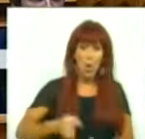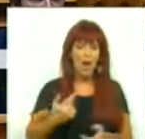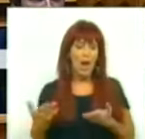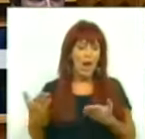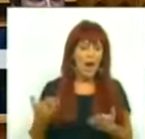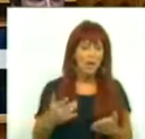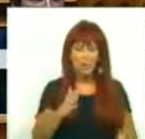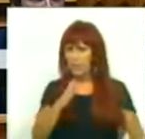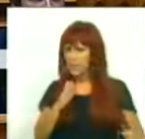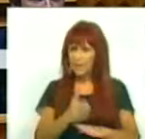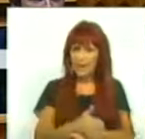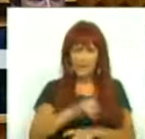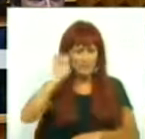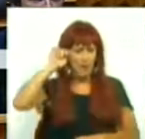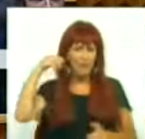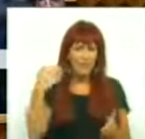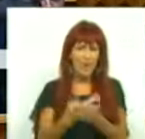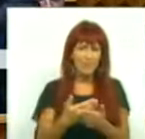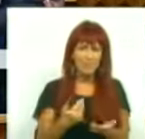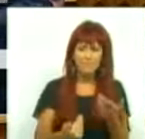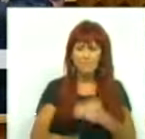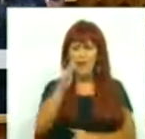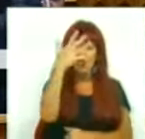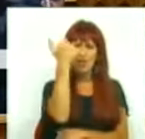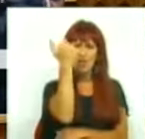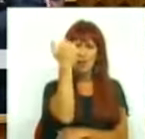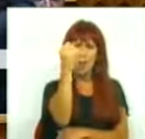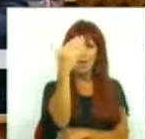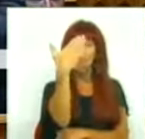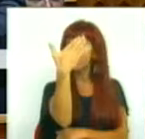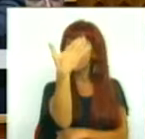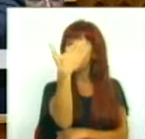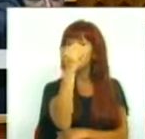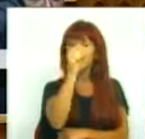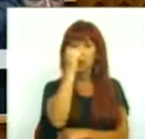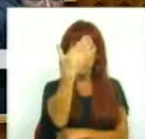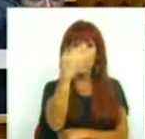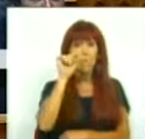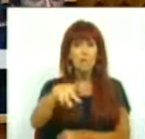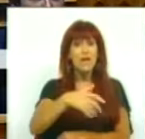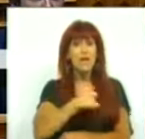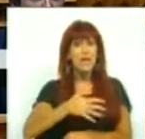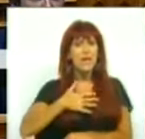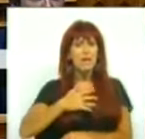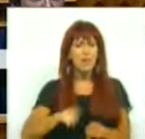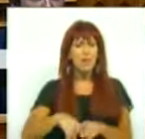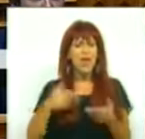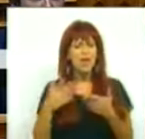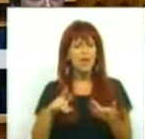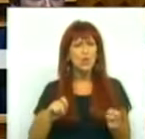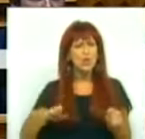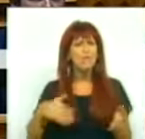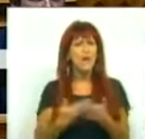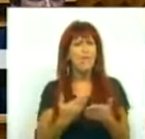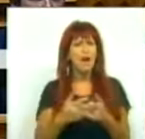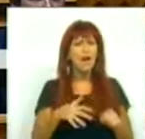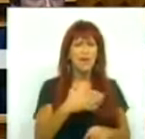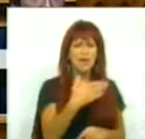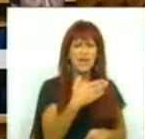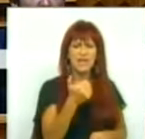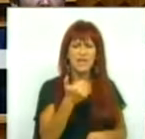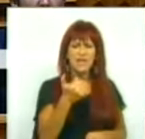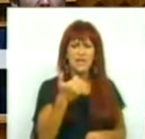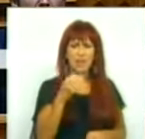de uma ajuda que diretamente vai afetar mais de 51 mil empresas, de uma ajuda que vai afetar 740